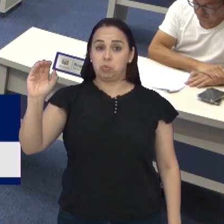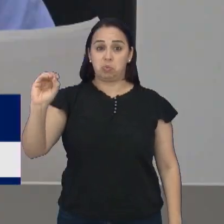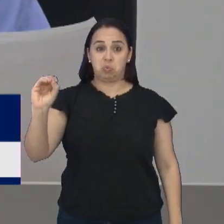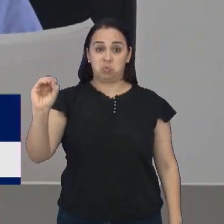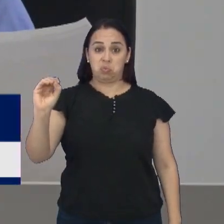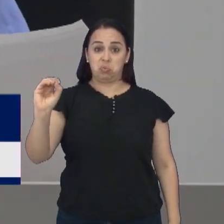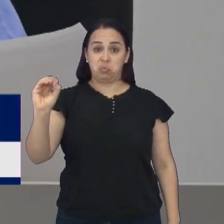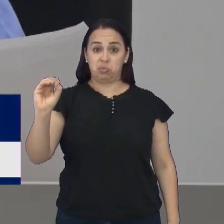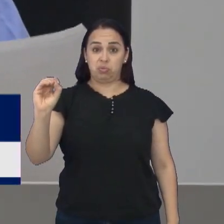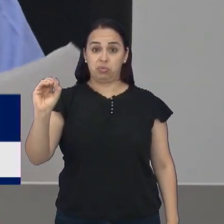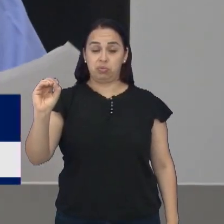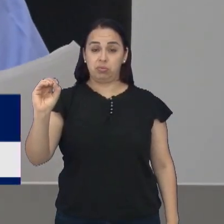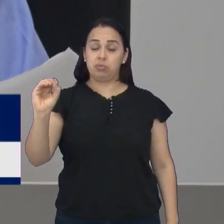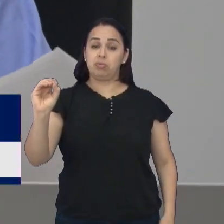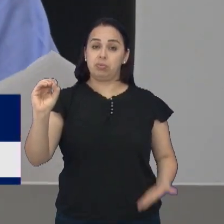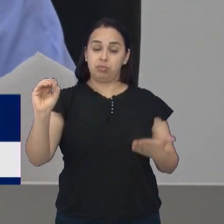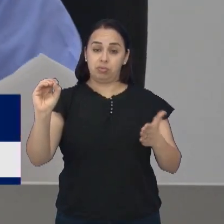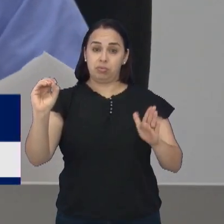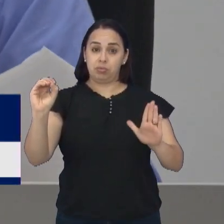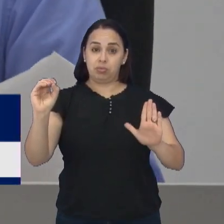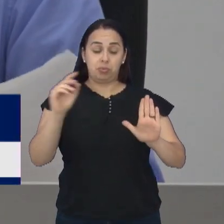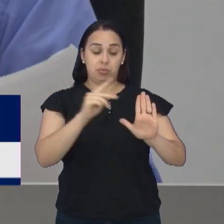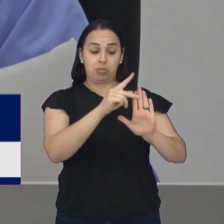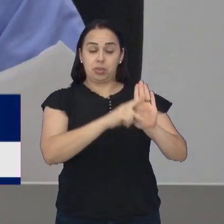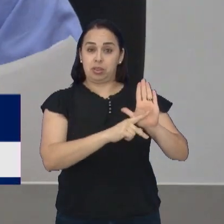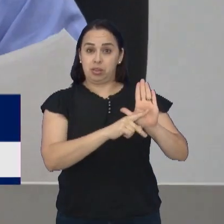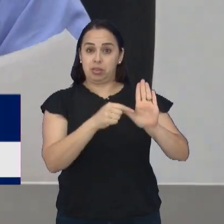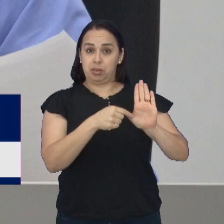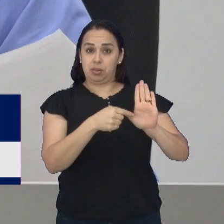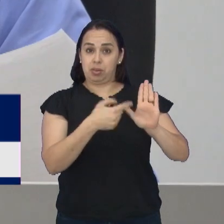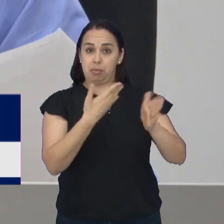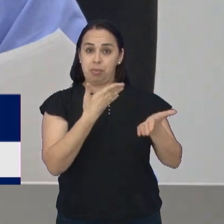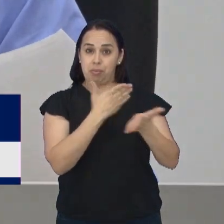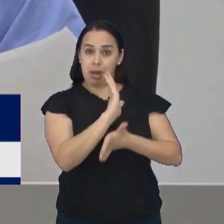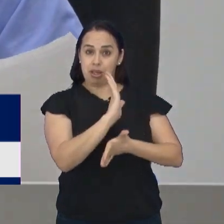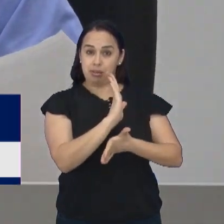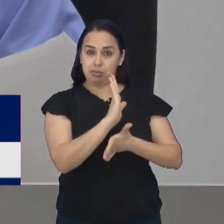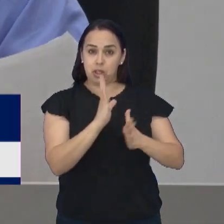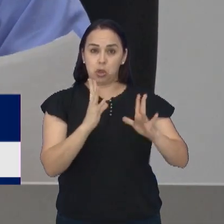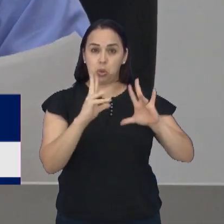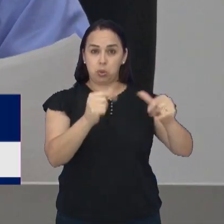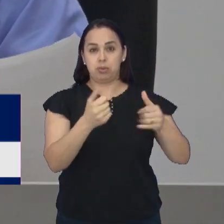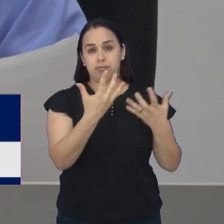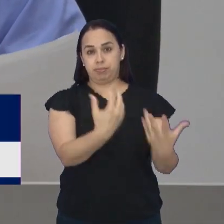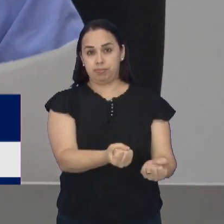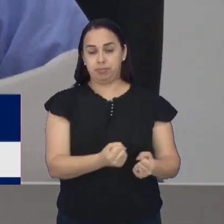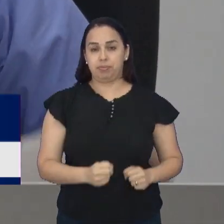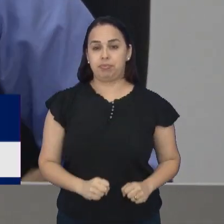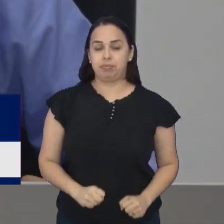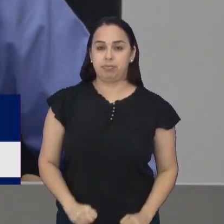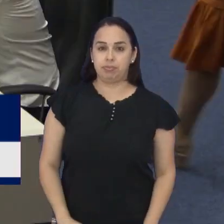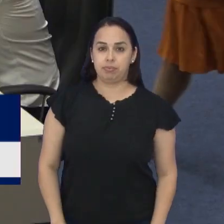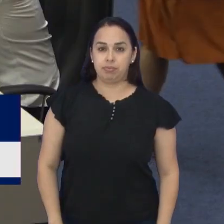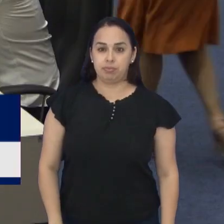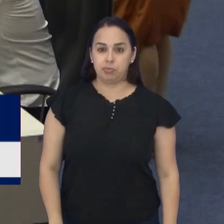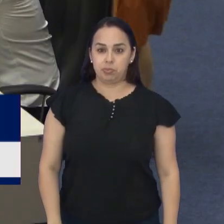presidente. Sem nenhum voto contrário, está aprovado por unanimidade. Isso, beleza.